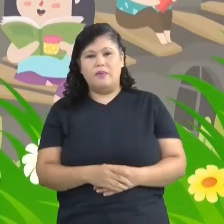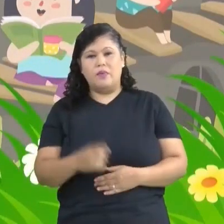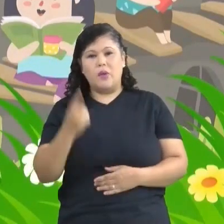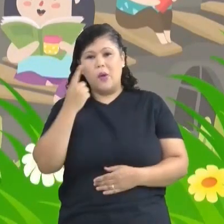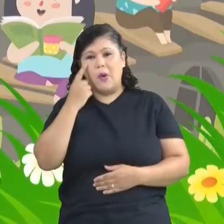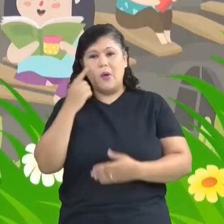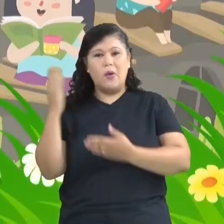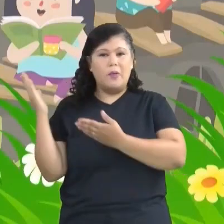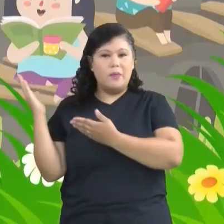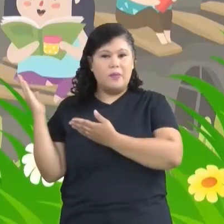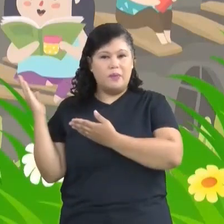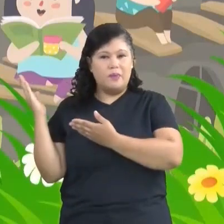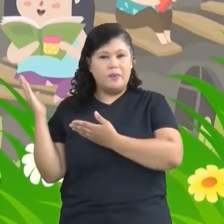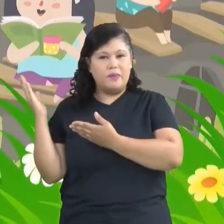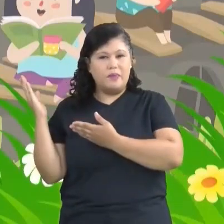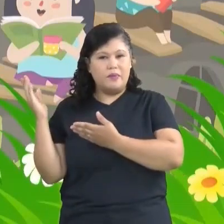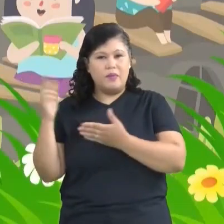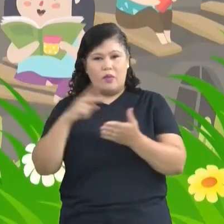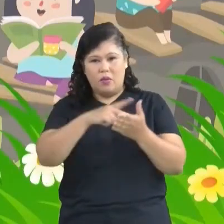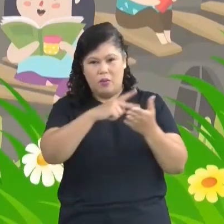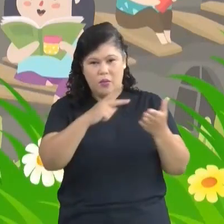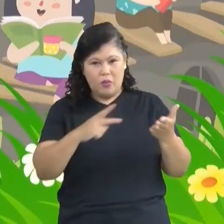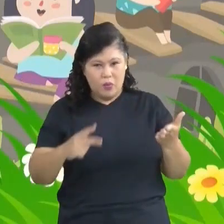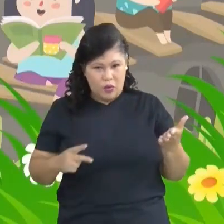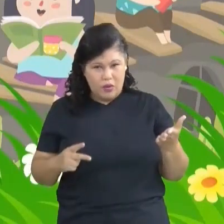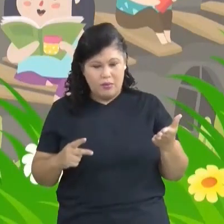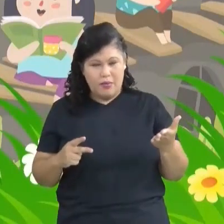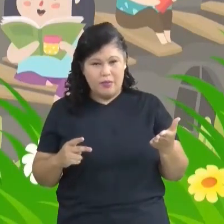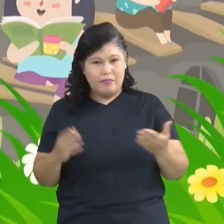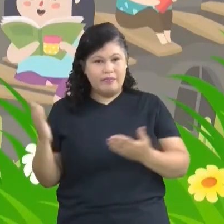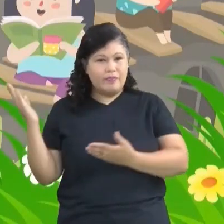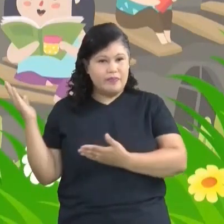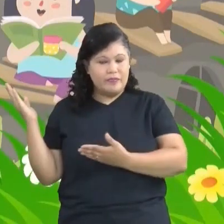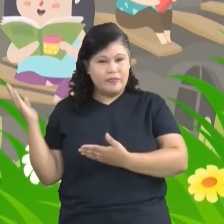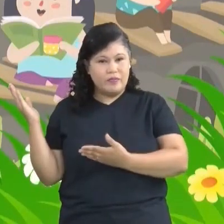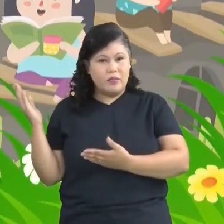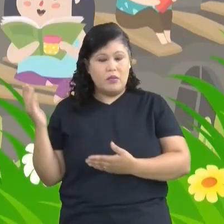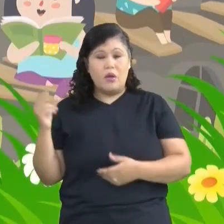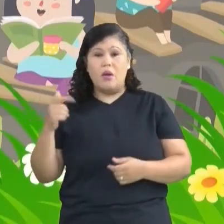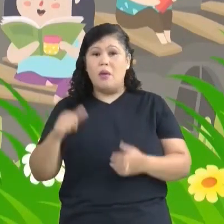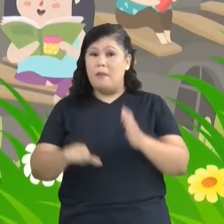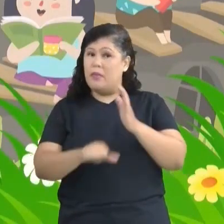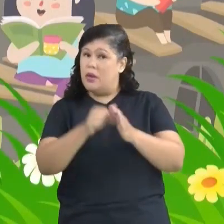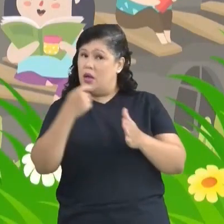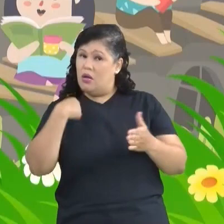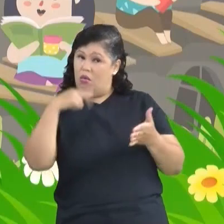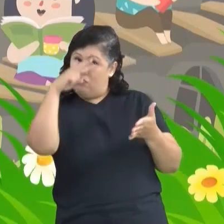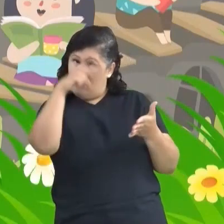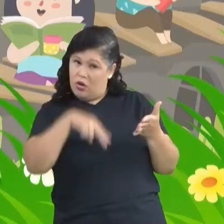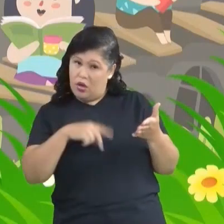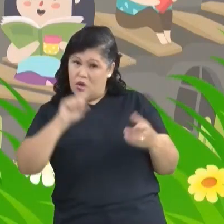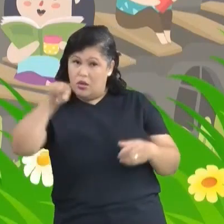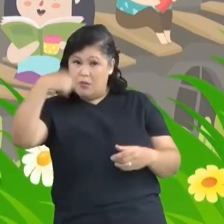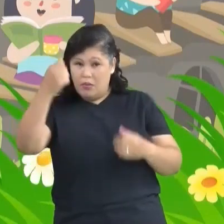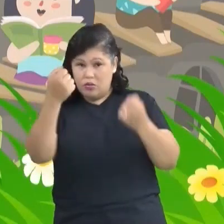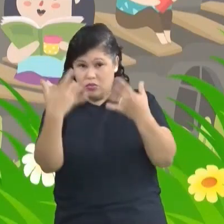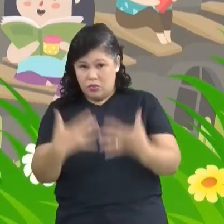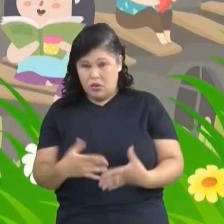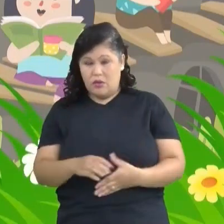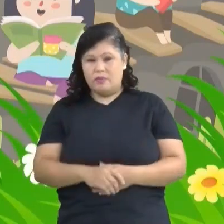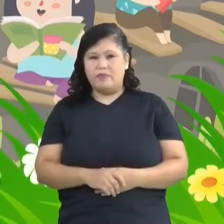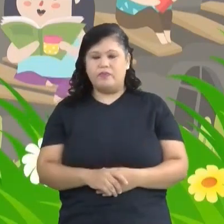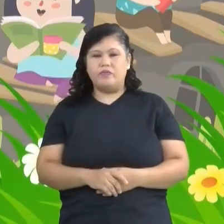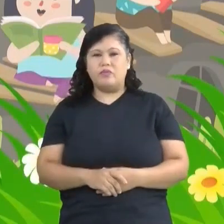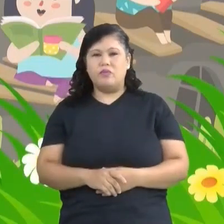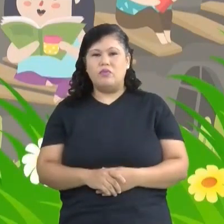um poema é isto aqui que está escrito. Vamos ler primeiro e depois eu vou explicar para vocês, certo? Olha só,